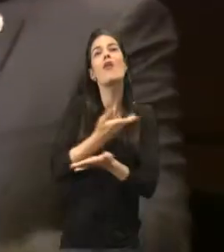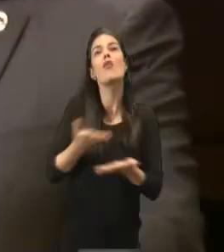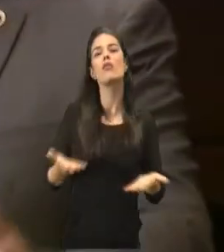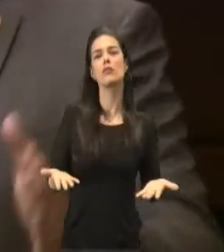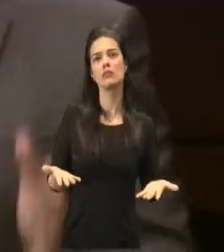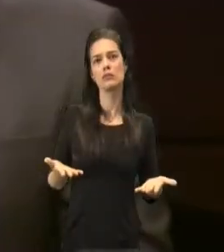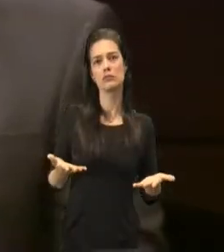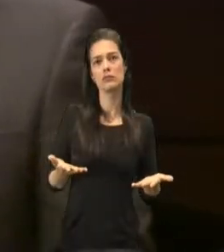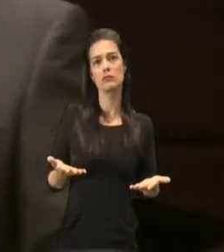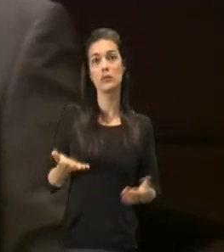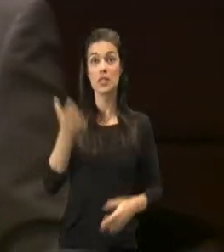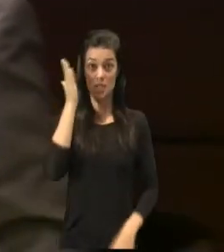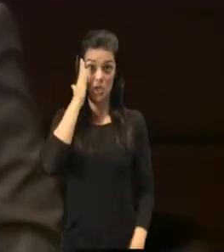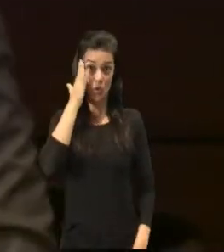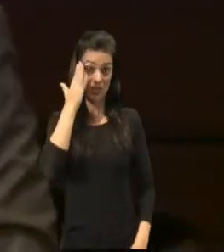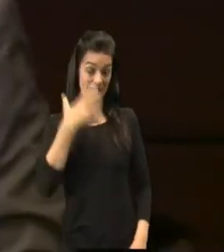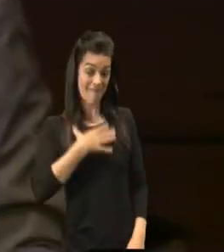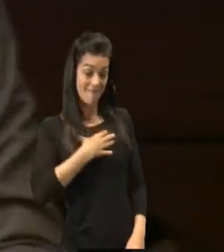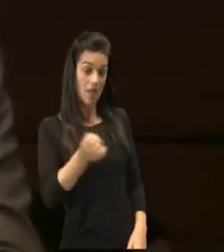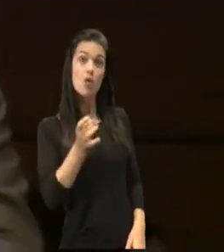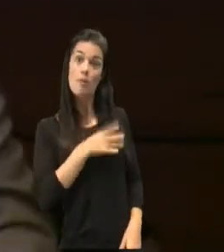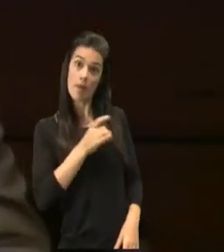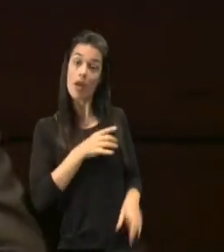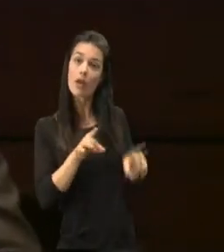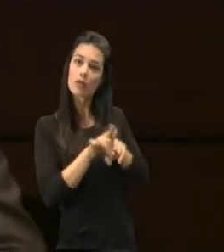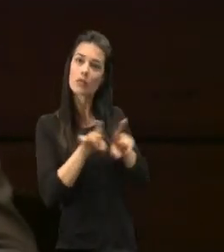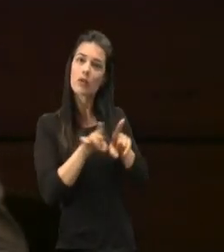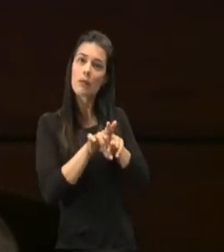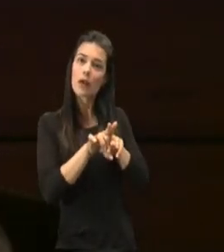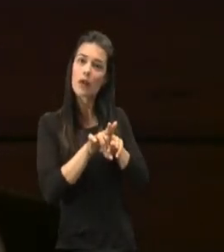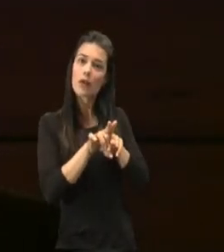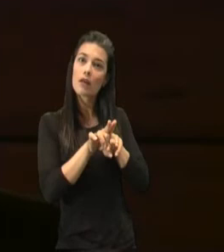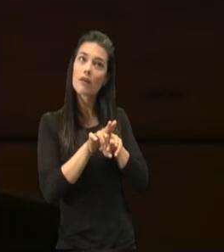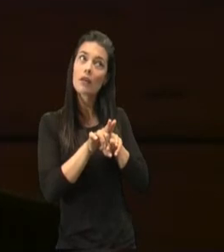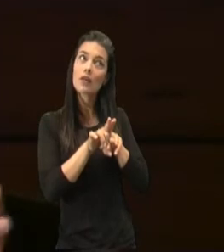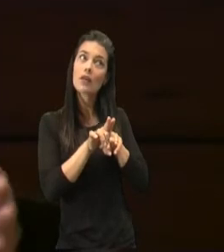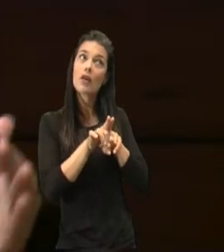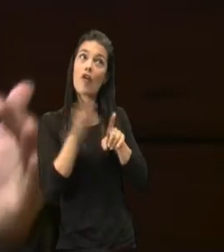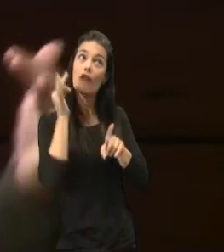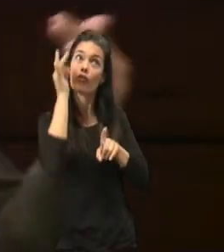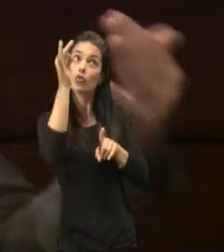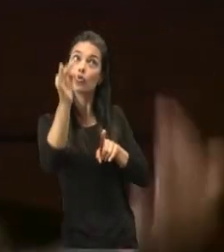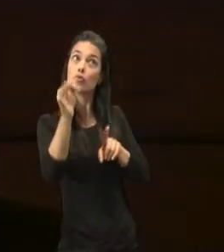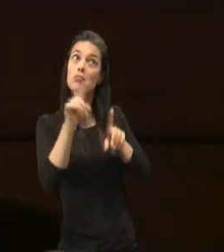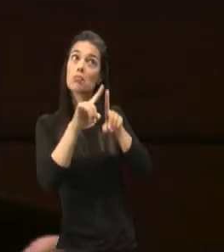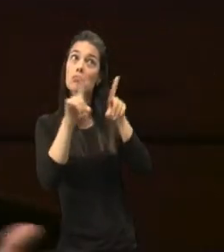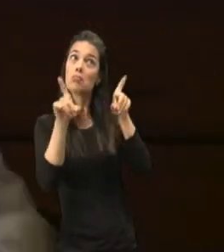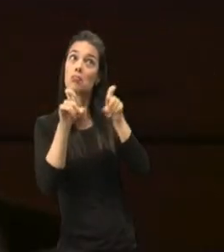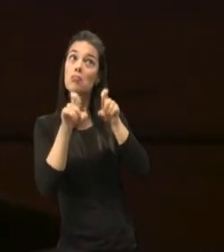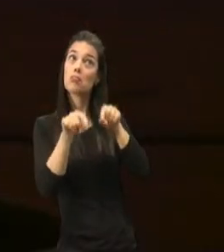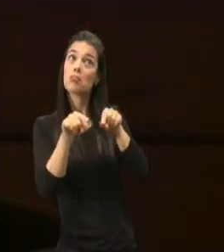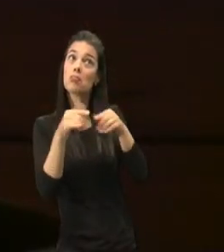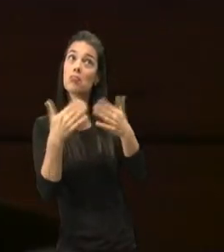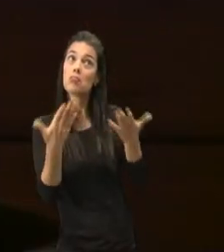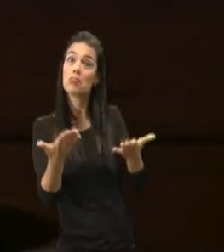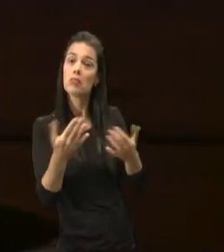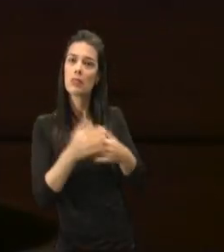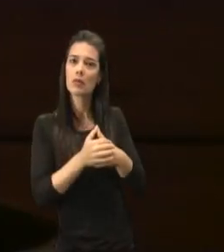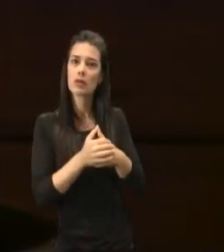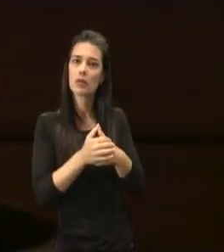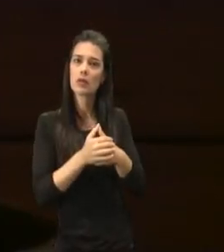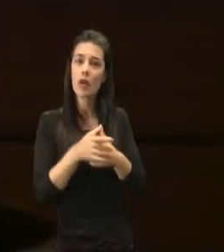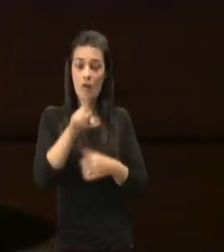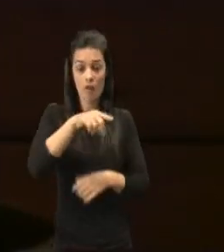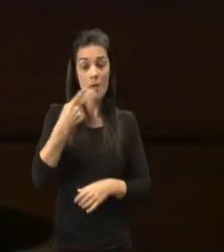que os filhos estão temerosos, porque eles também estão temendo com relação ao futuro, e é o momento de você aproveitar este momento de fragilidade,